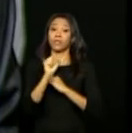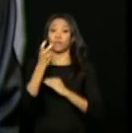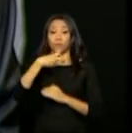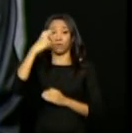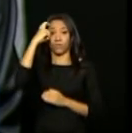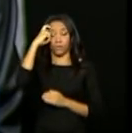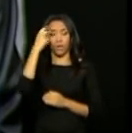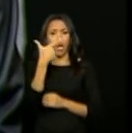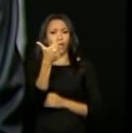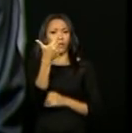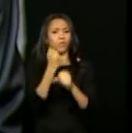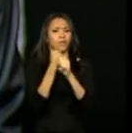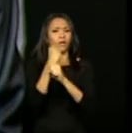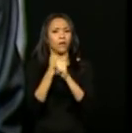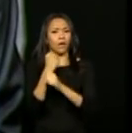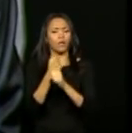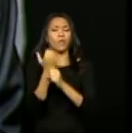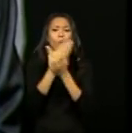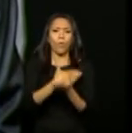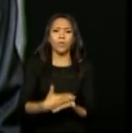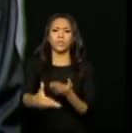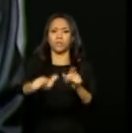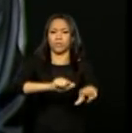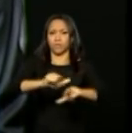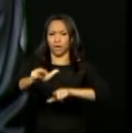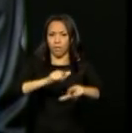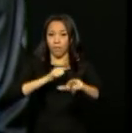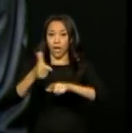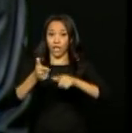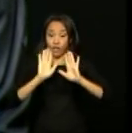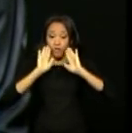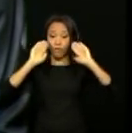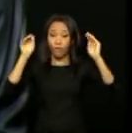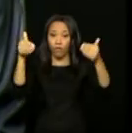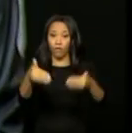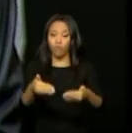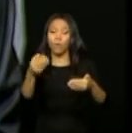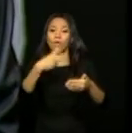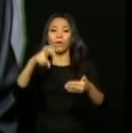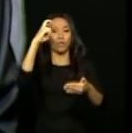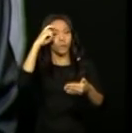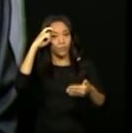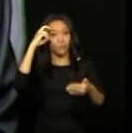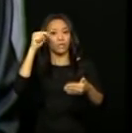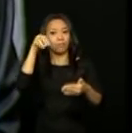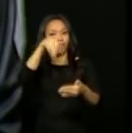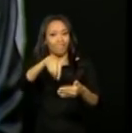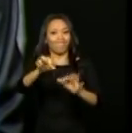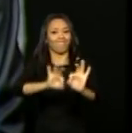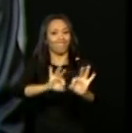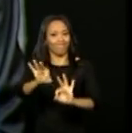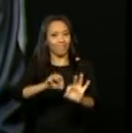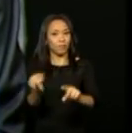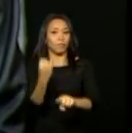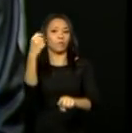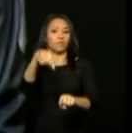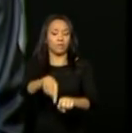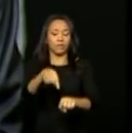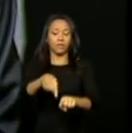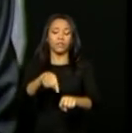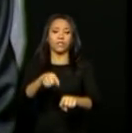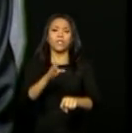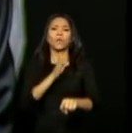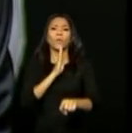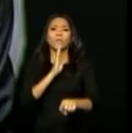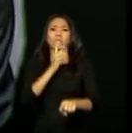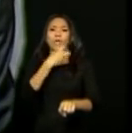iniciamos uma jornada que colocou a cultura no centro do projeto de nação, que passou a reconhecer nossa diversidade cultural